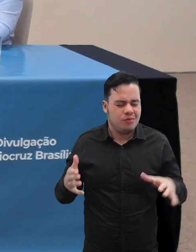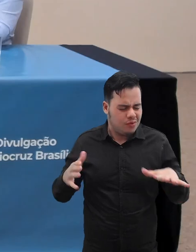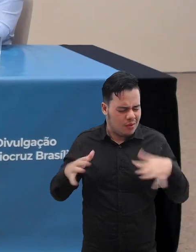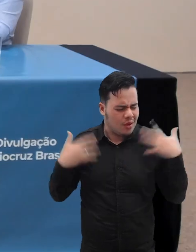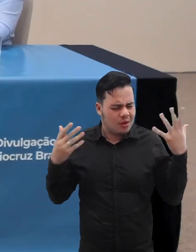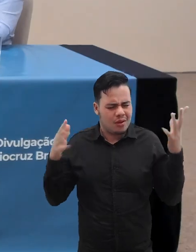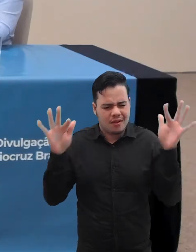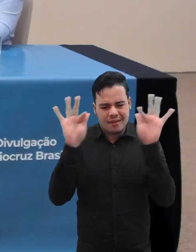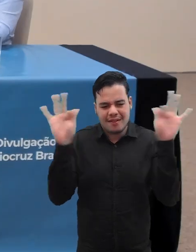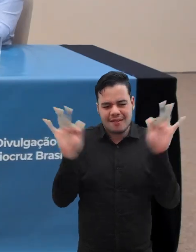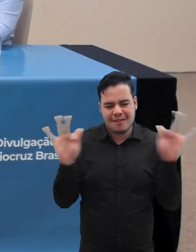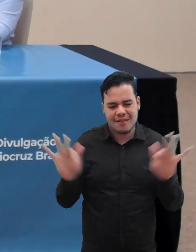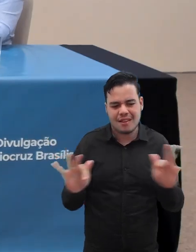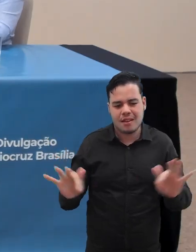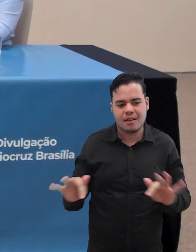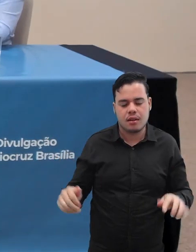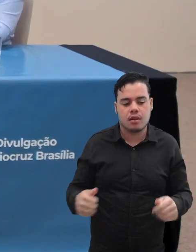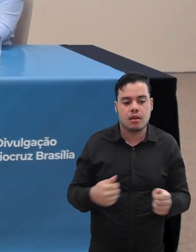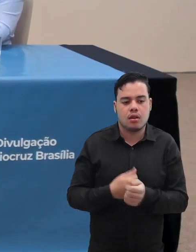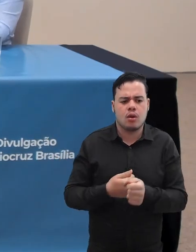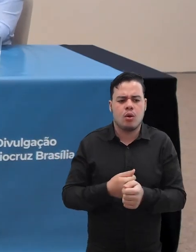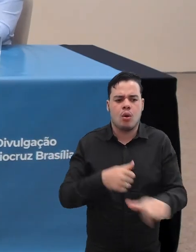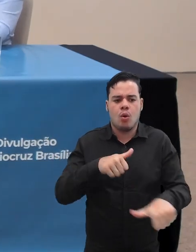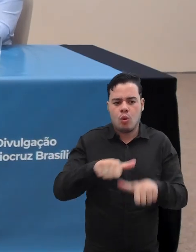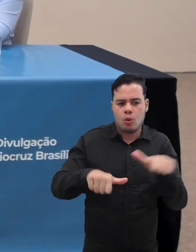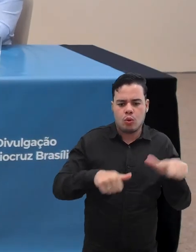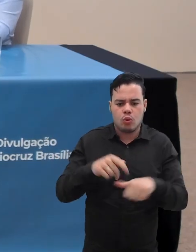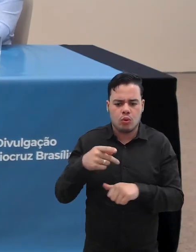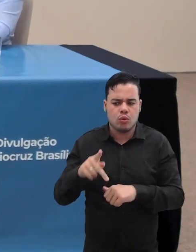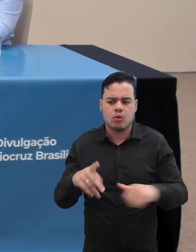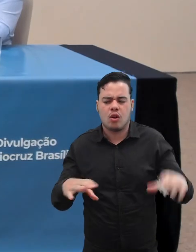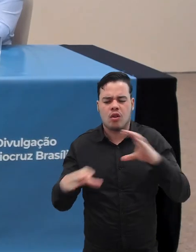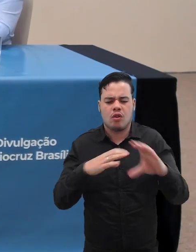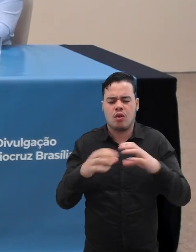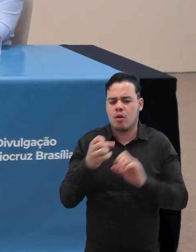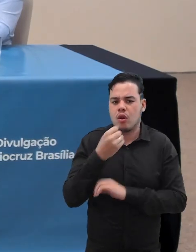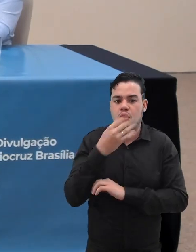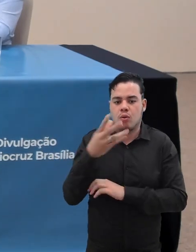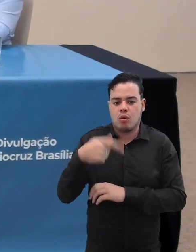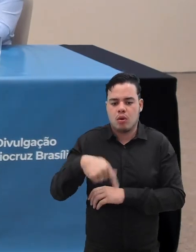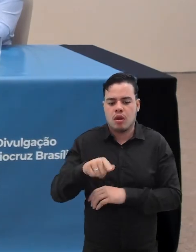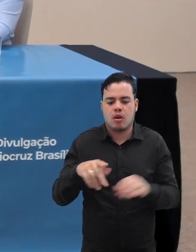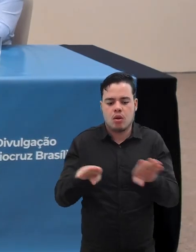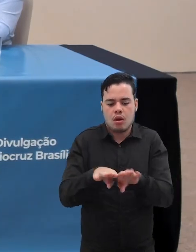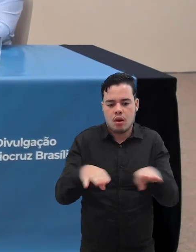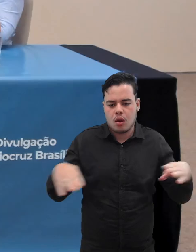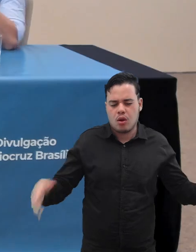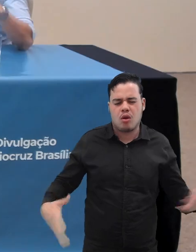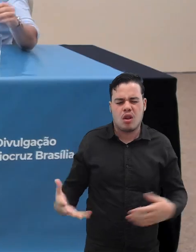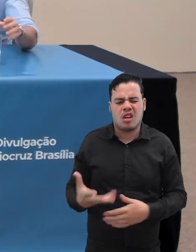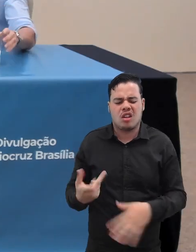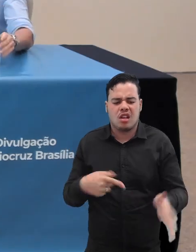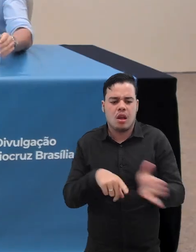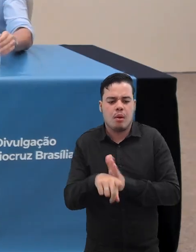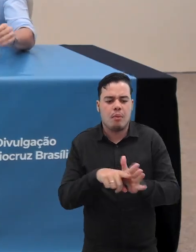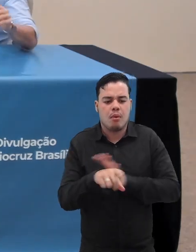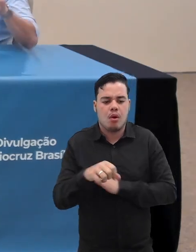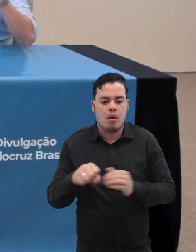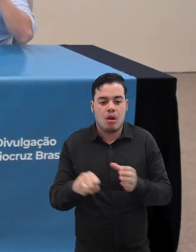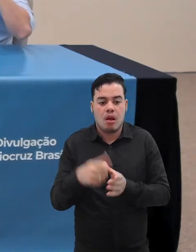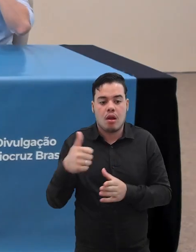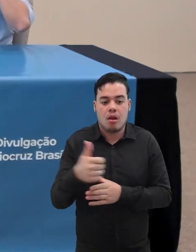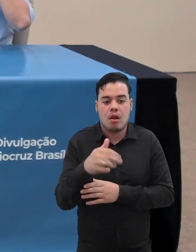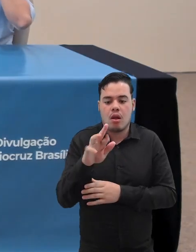de, mesmo com a troca, eu acho que a sua fala foi muito boa para essa mesa. Eu gostaria de perguntar, primeiro para